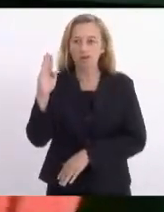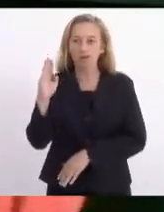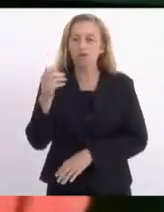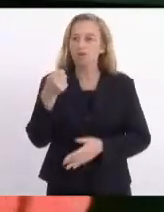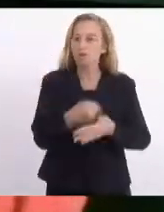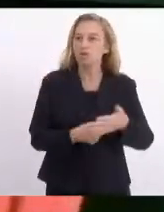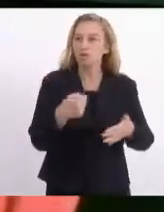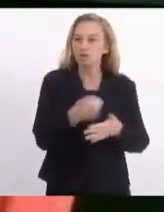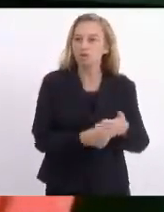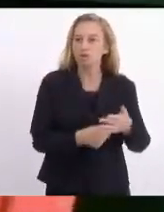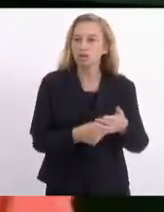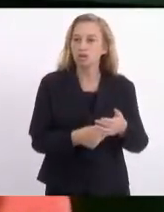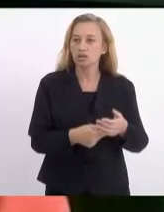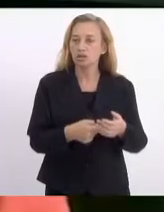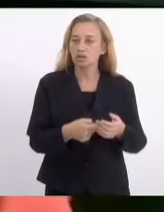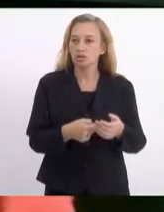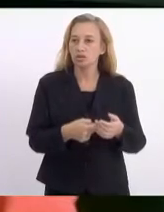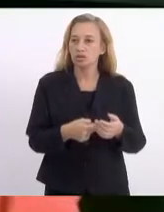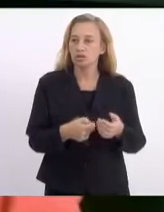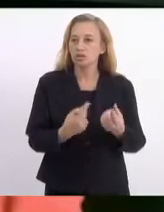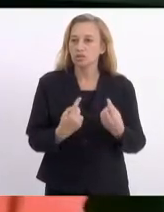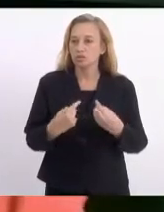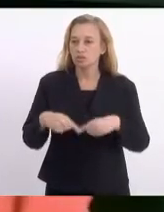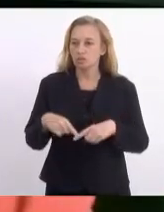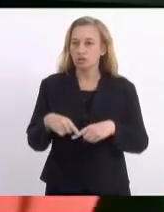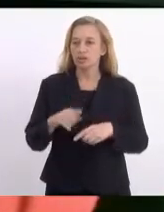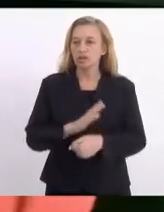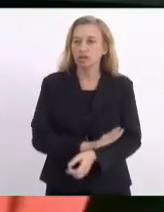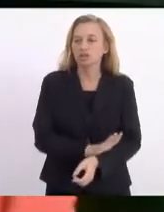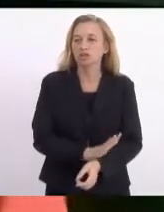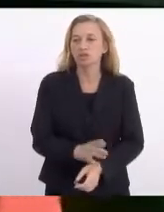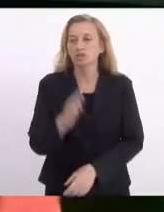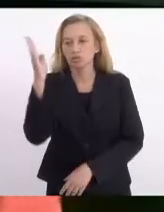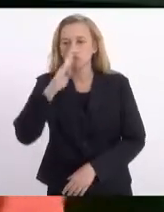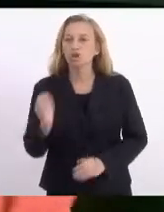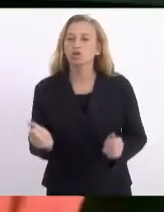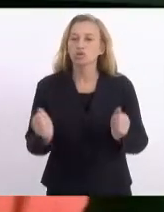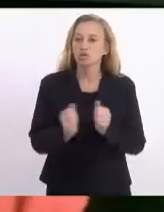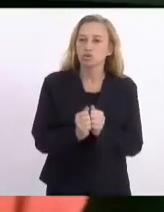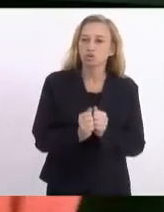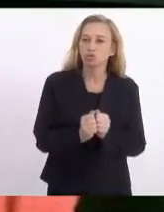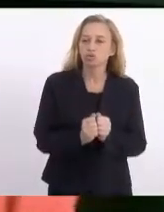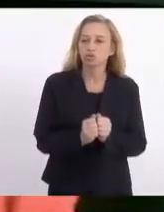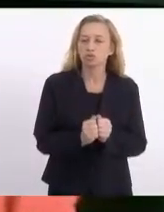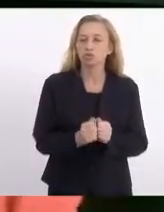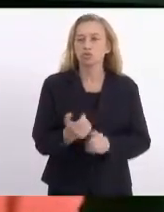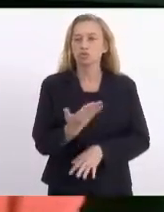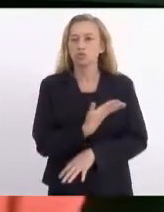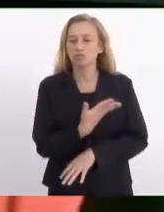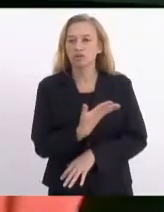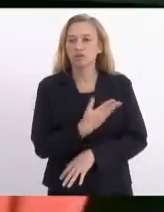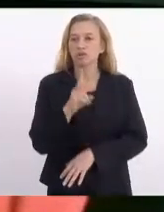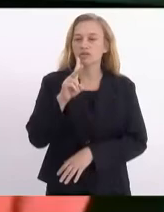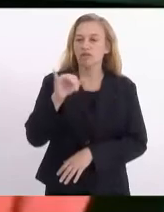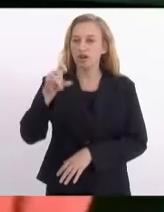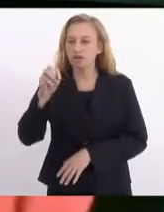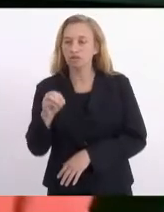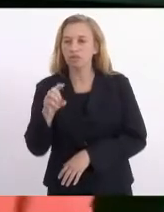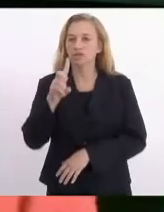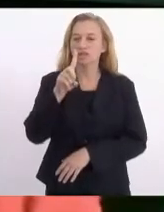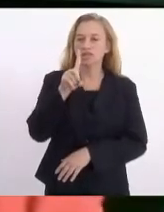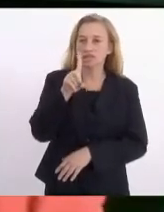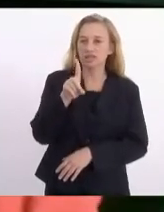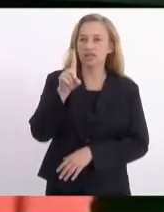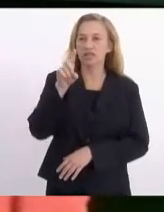luta antirracista no Brasil. E junto com seus parceiros, como Vander Araújo, Davidson Gomes